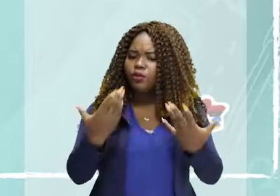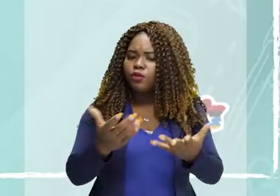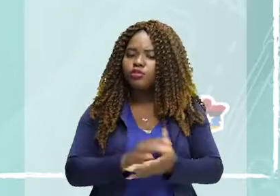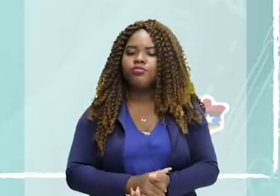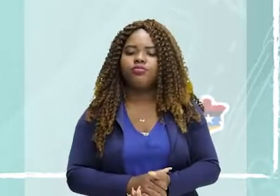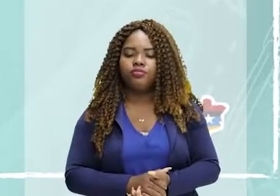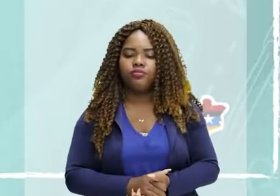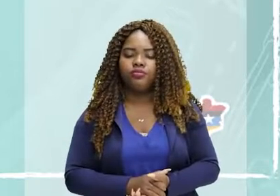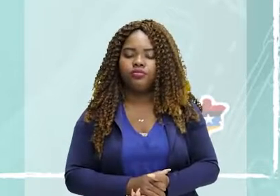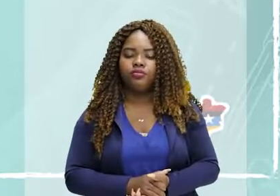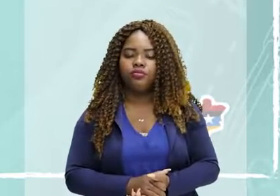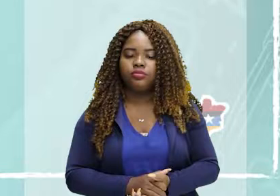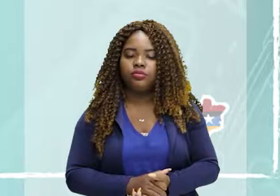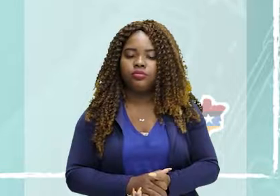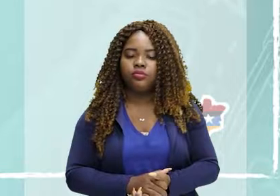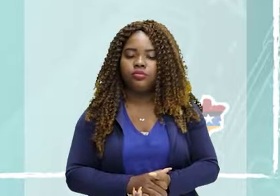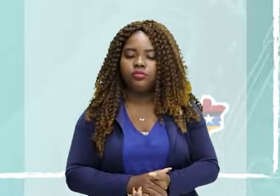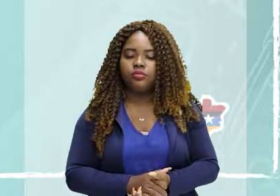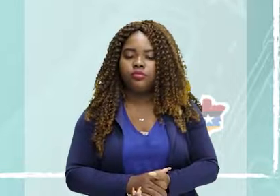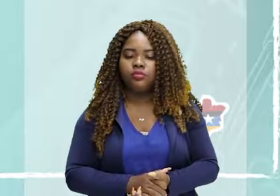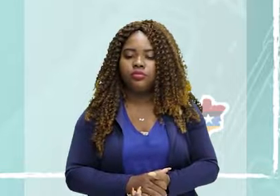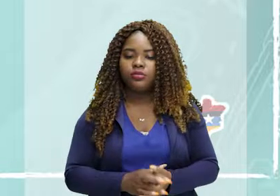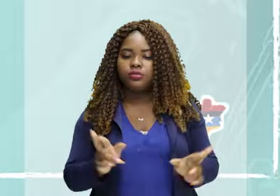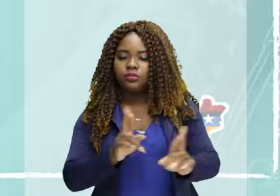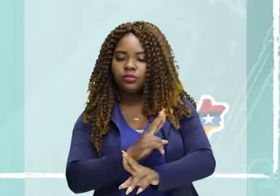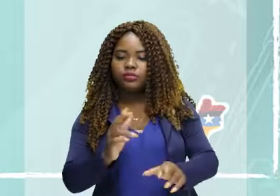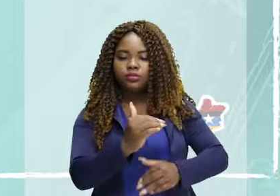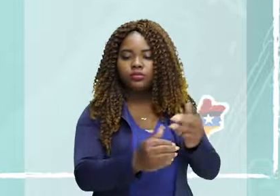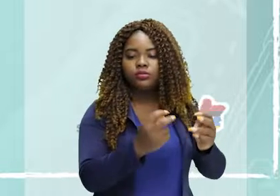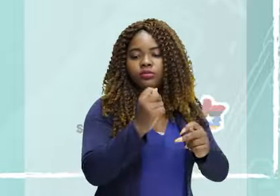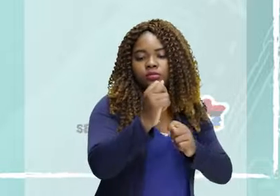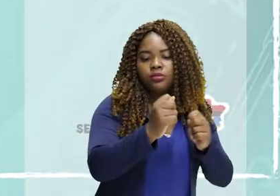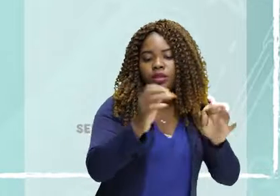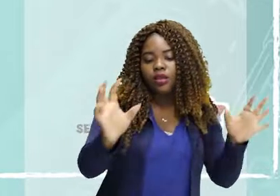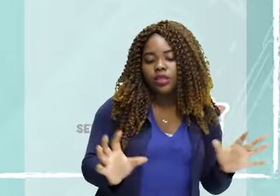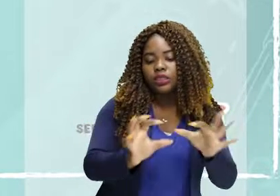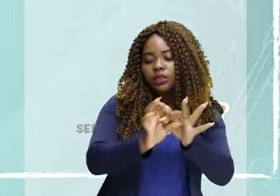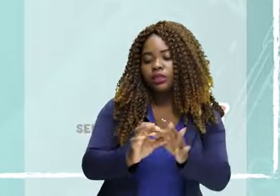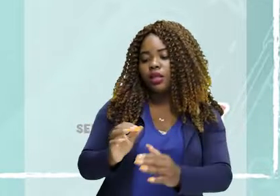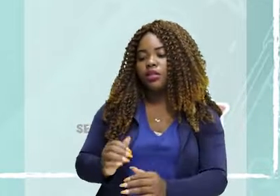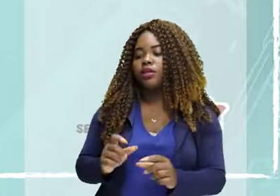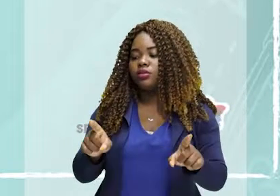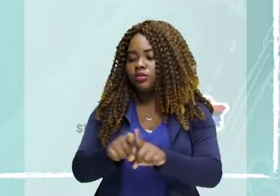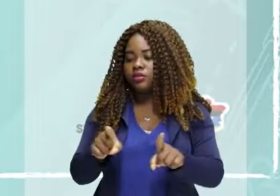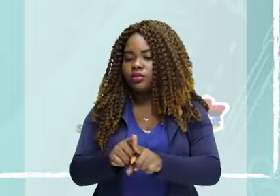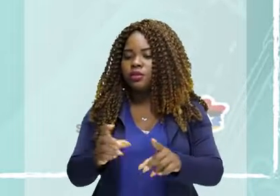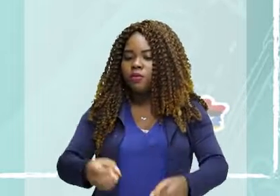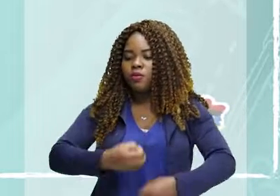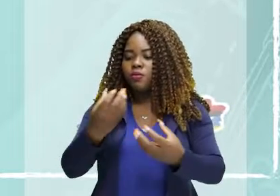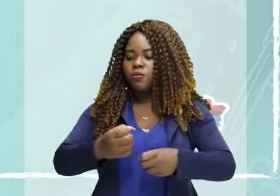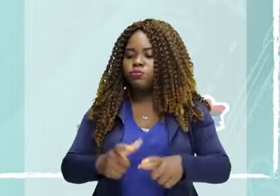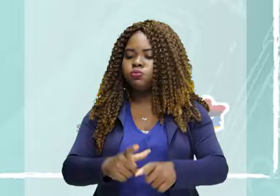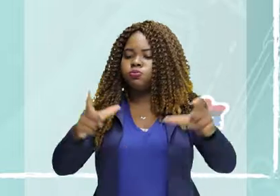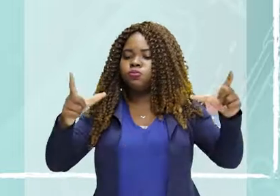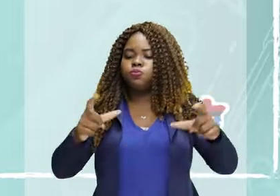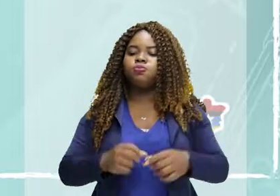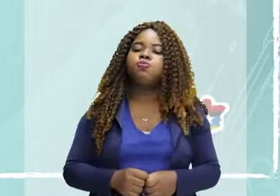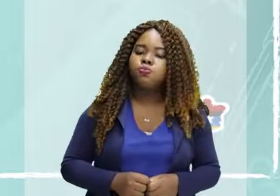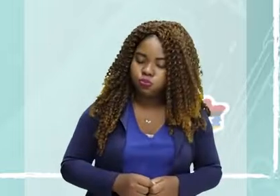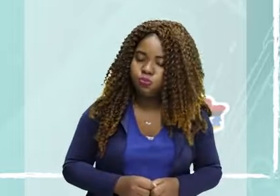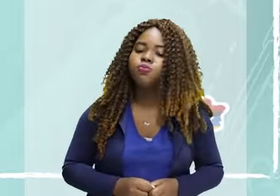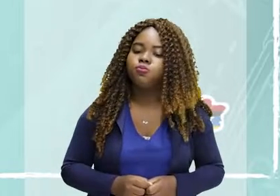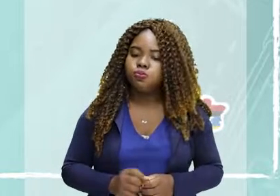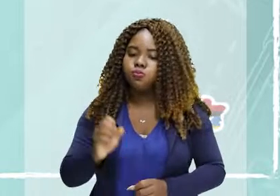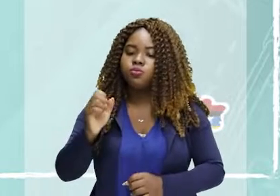em conciliar o desenvolvimento econômico, que está muito ligado ao crescimento também da produção e do consumo, dos